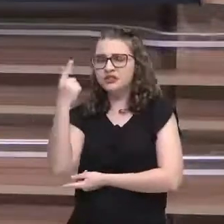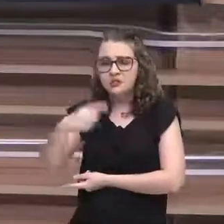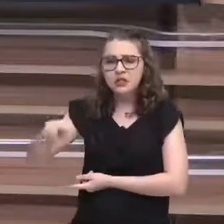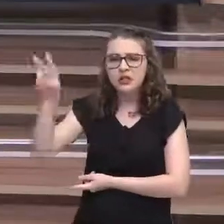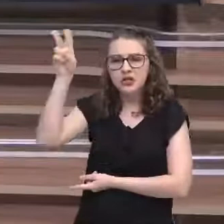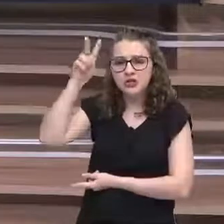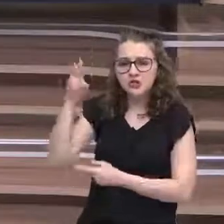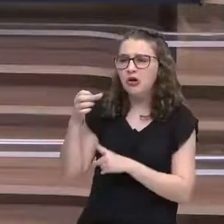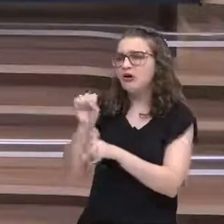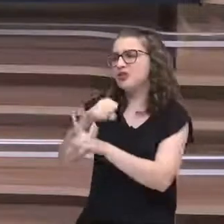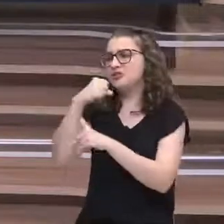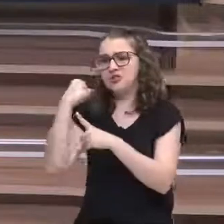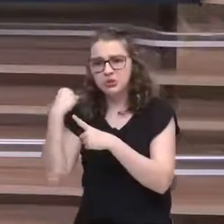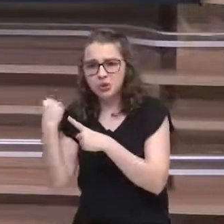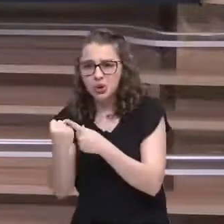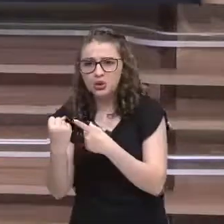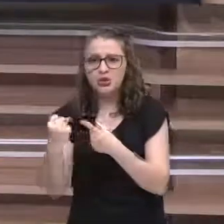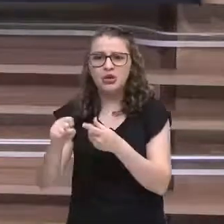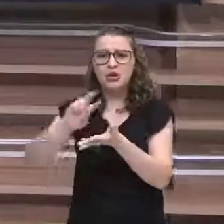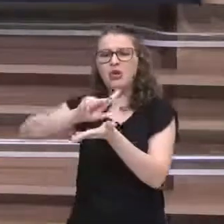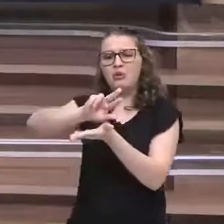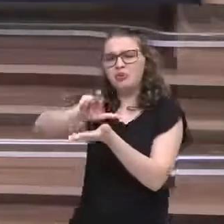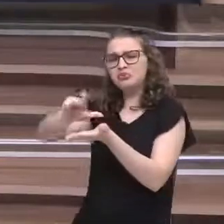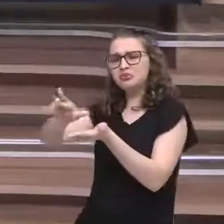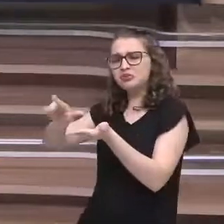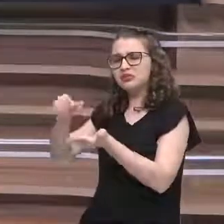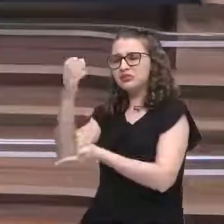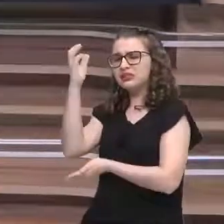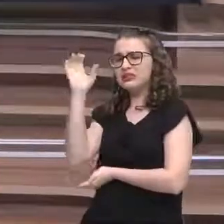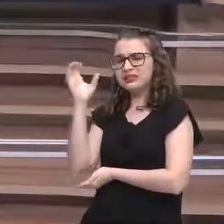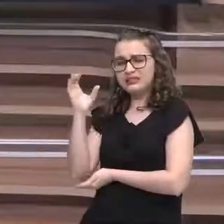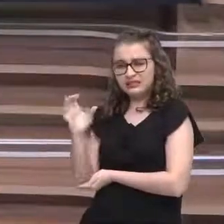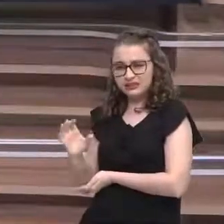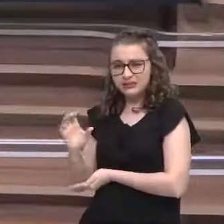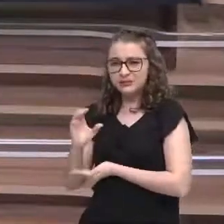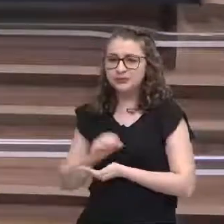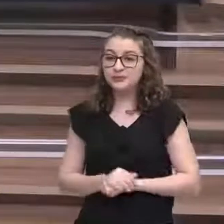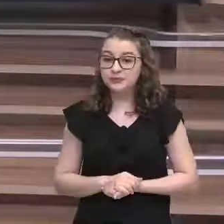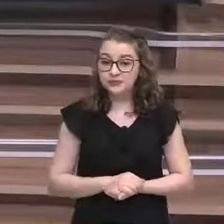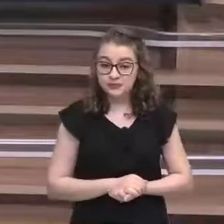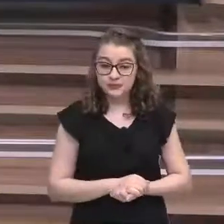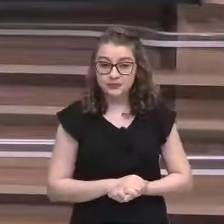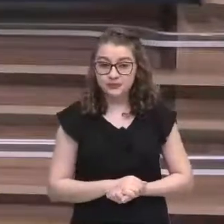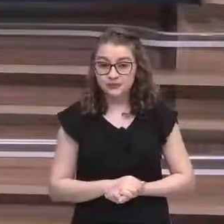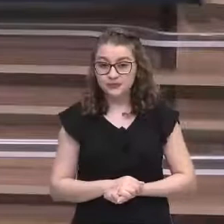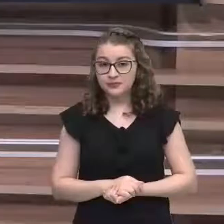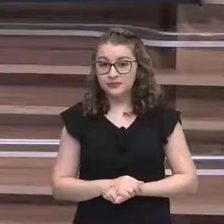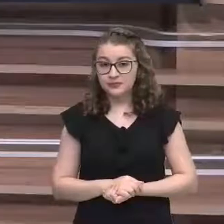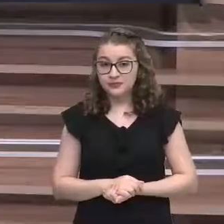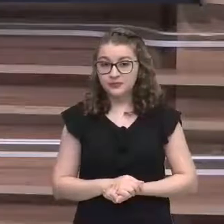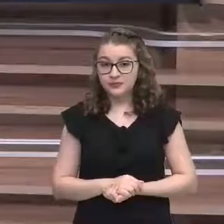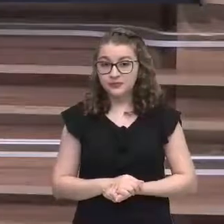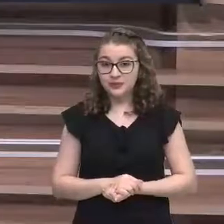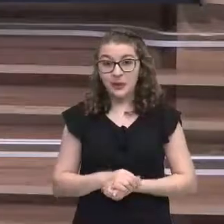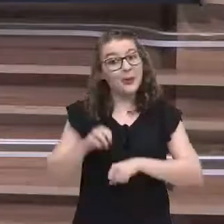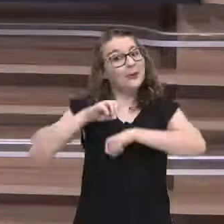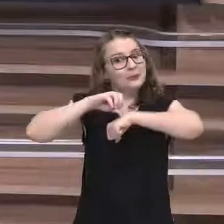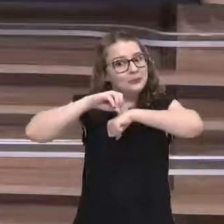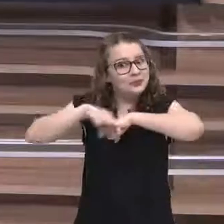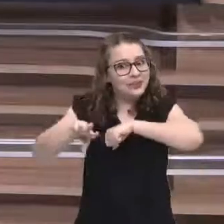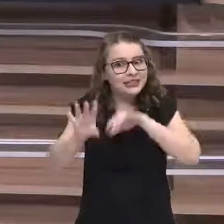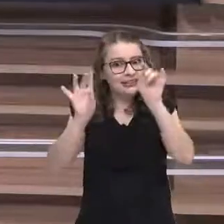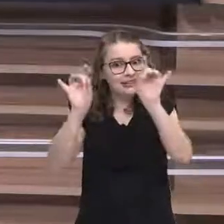história, sociologia, né? Todas essas ciências vão surgindo aí como ciências humanas. Já é a dica para vocês,